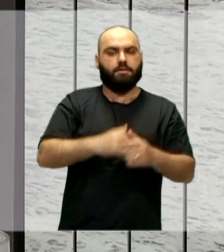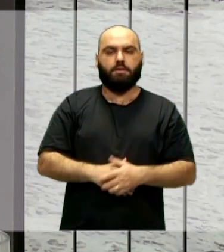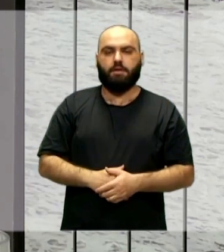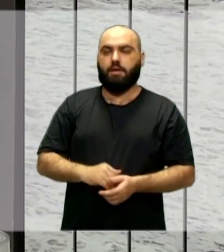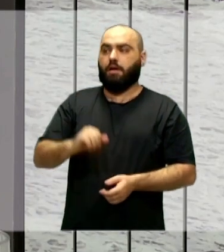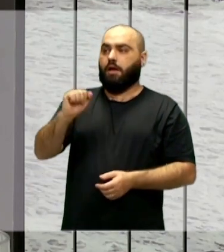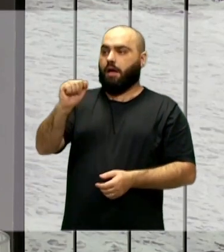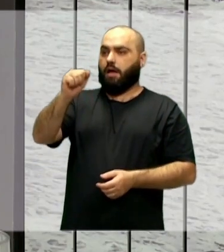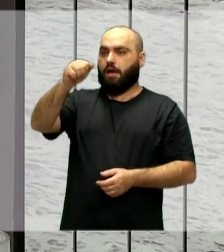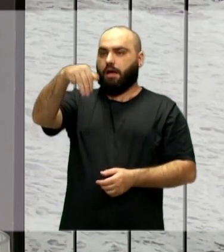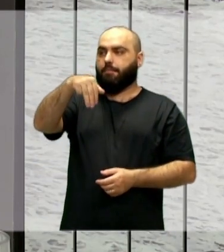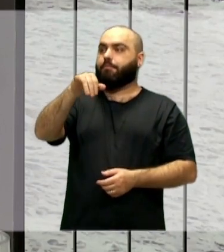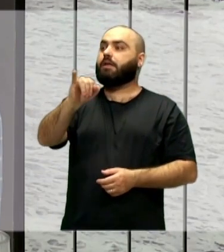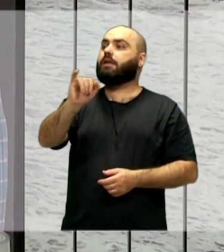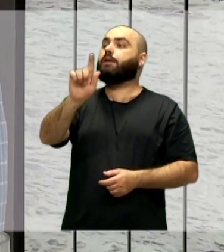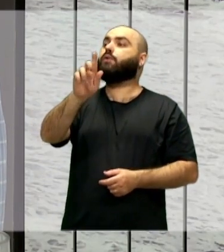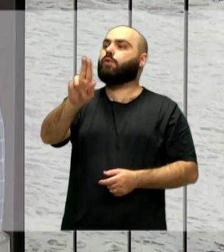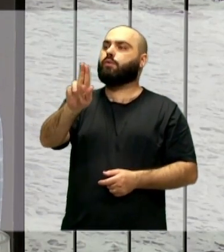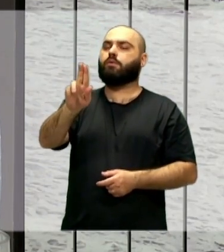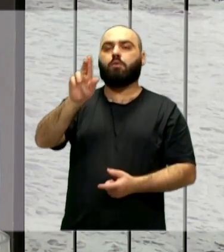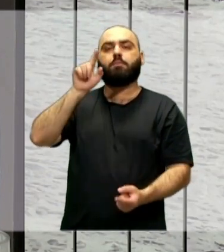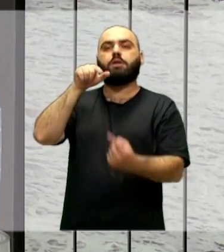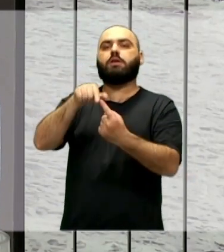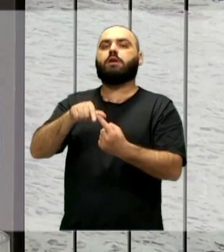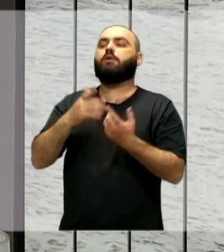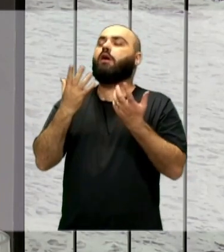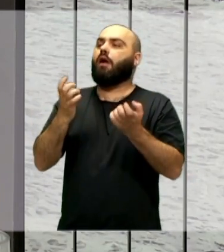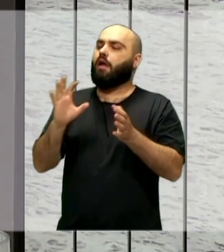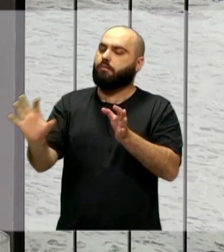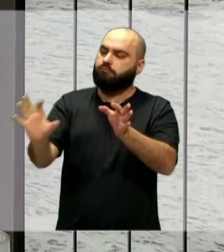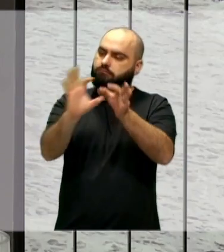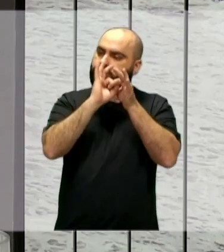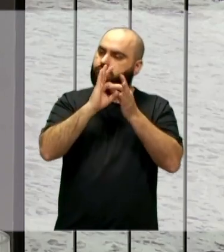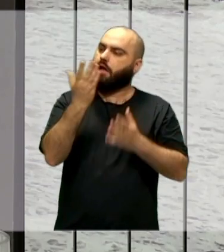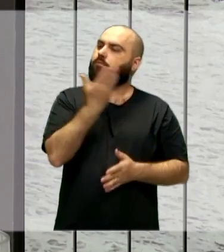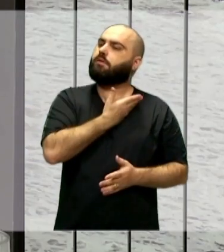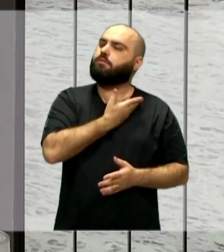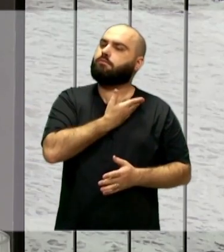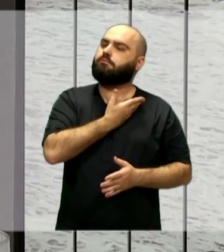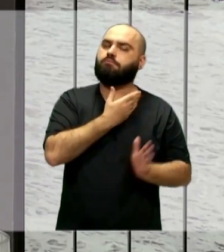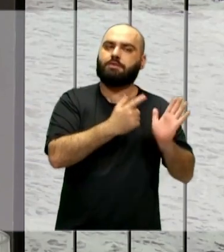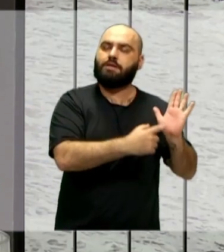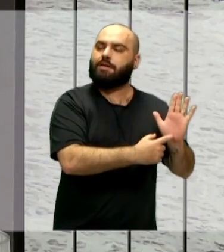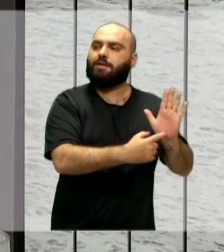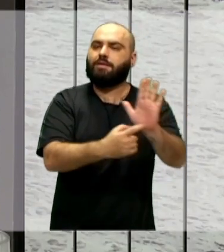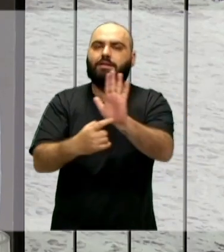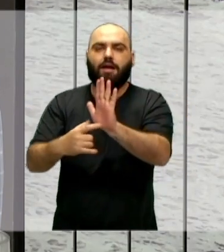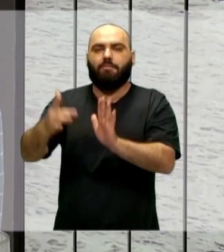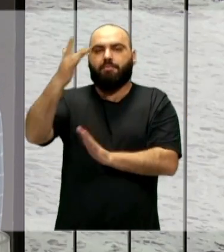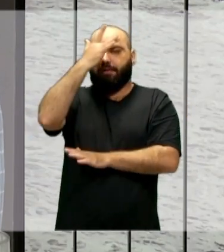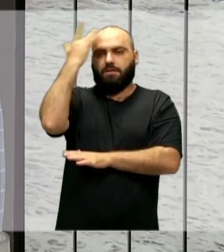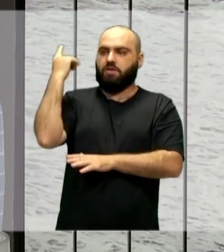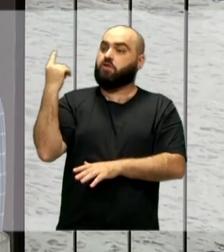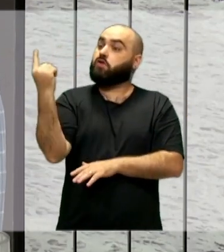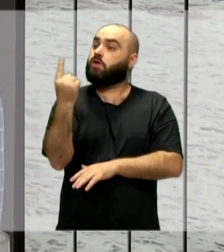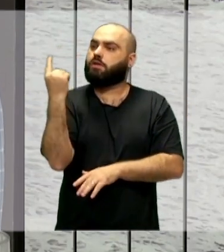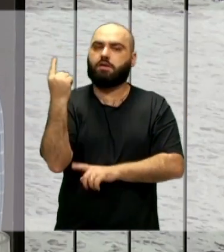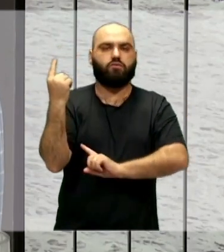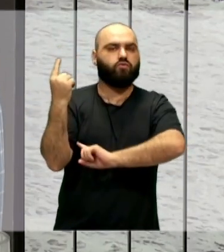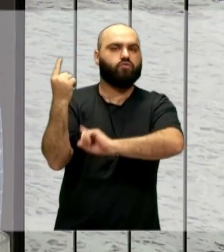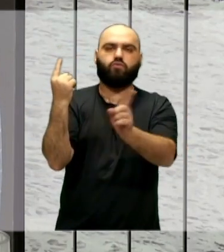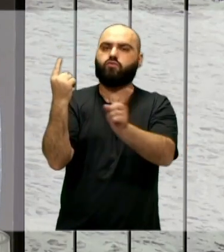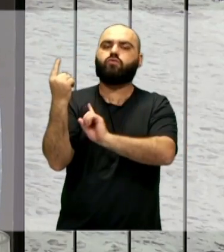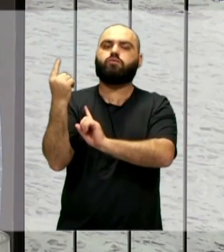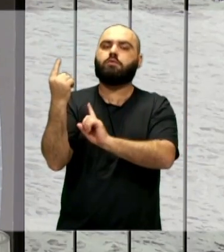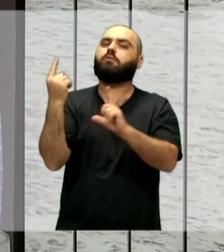amigos. Esse é o nosso nome e esse é o nosso objetivo. É mostrar para as pessoas que elas não estão sozinhas, que a gente tem possibilidade de garantir